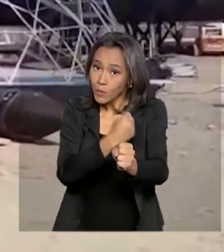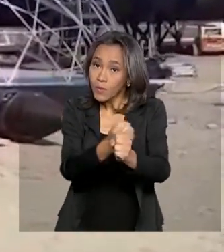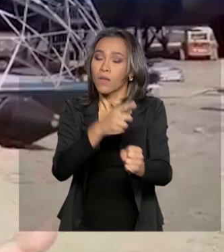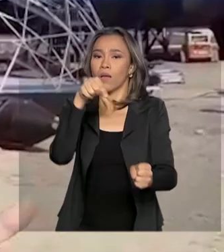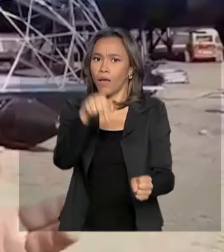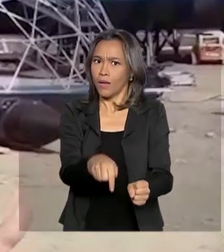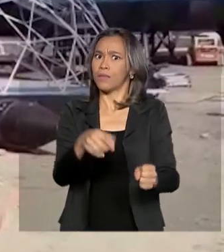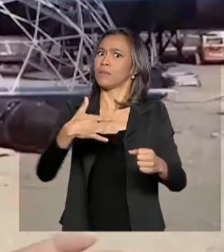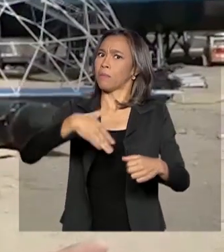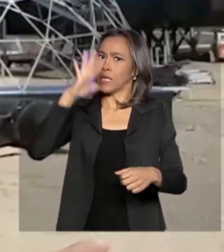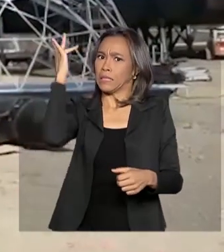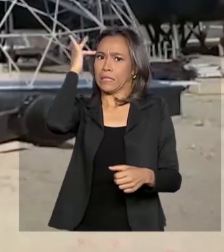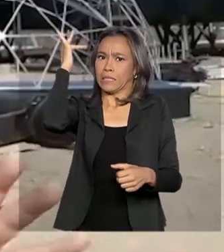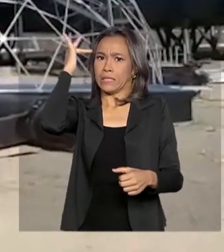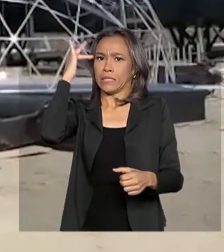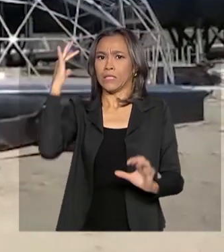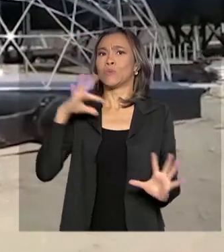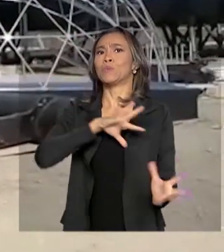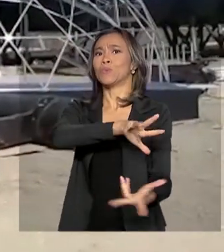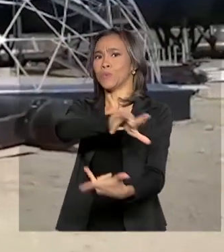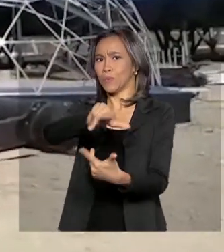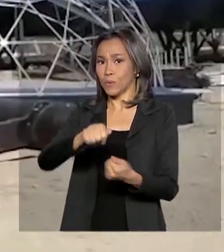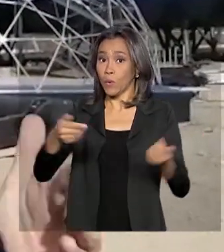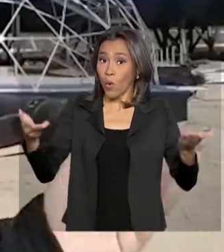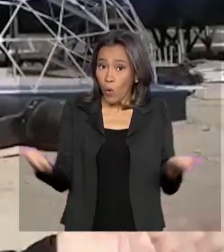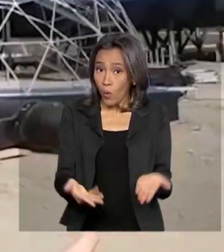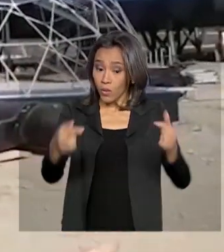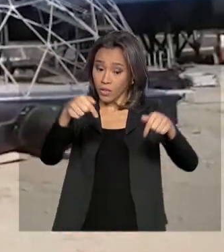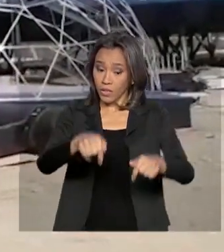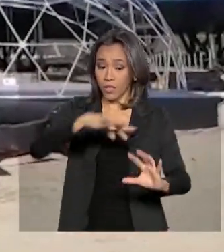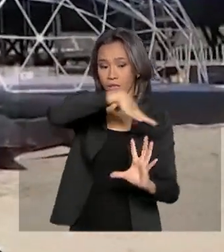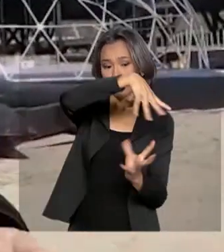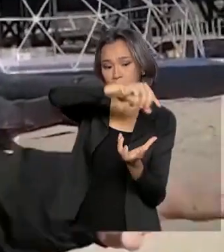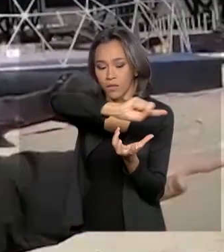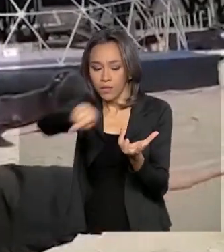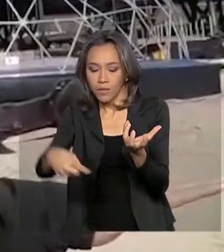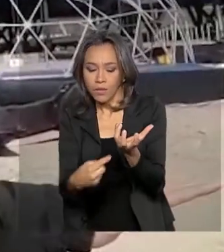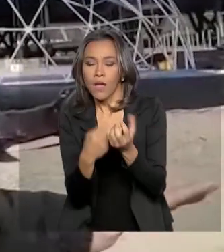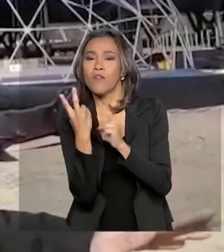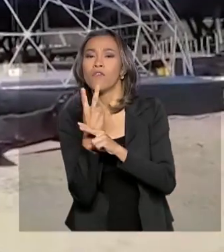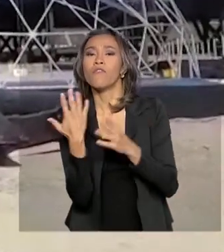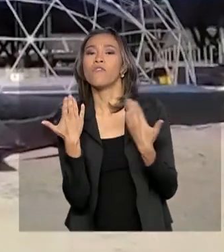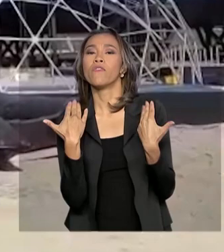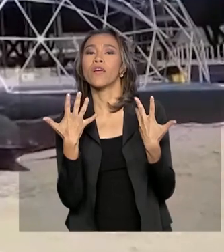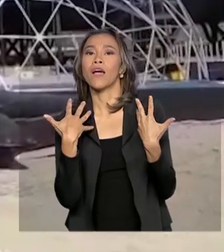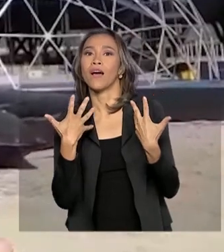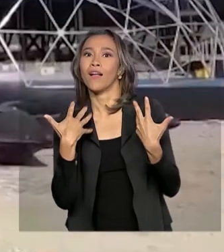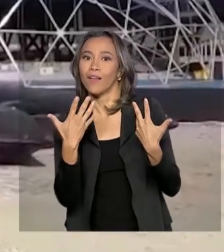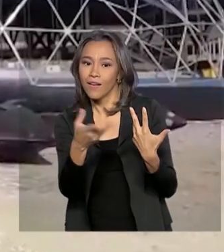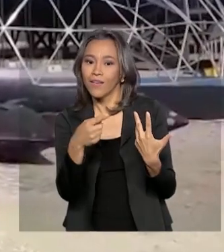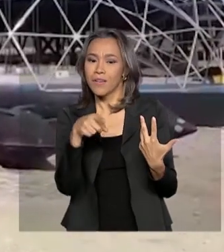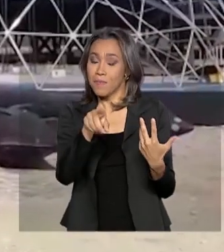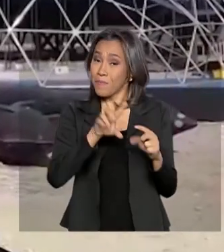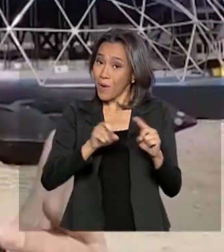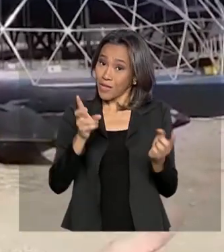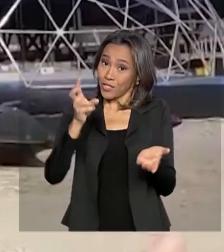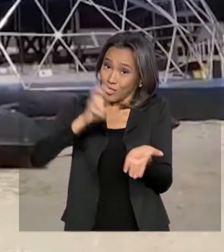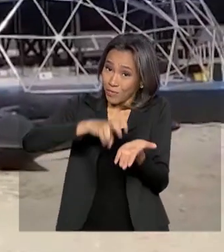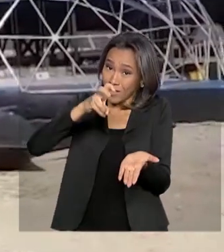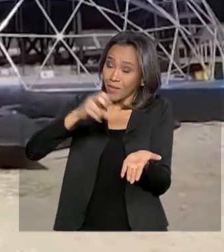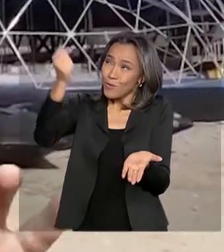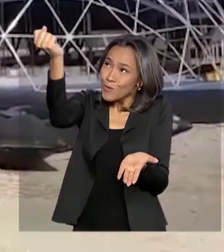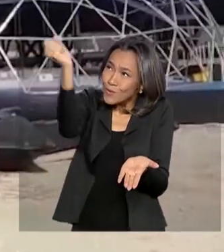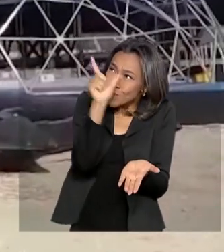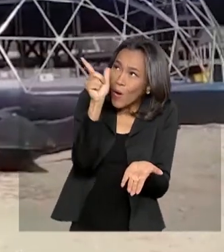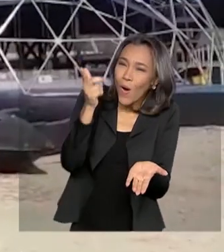uma das mais modernas do mundo. Hoje aqui na Antártica é verão, nós estamos nessa temporada de verão e o dia amanheceu com um lindo